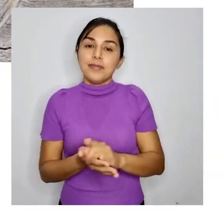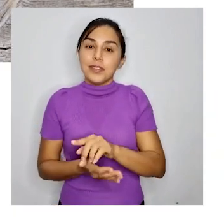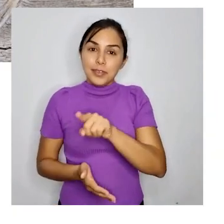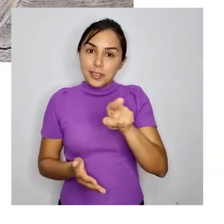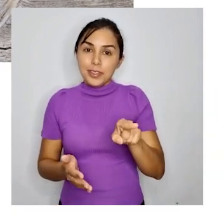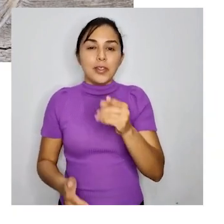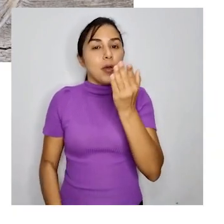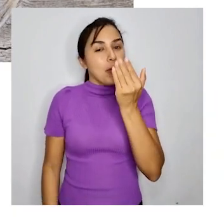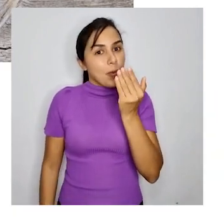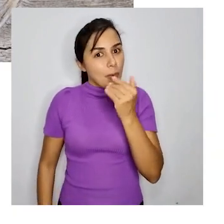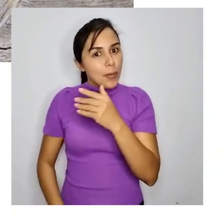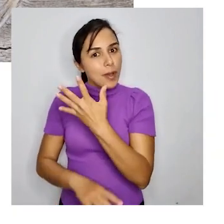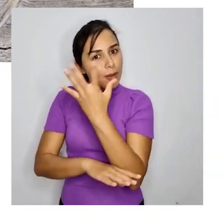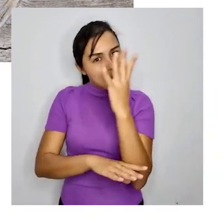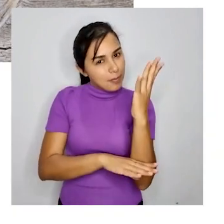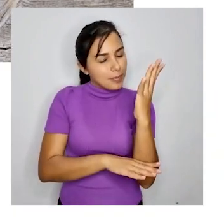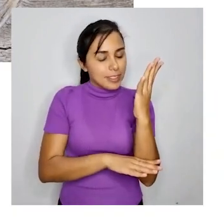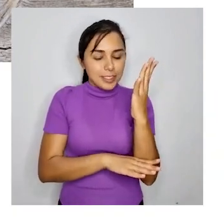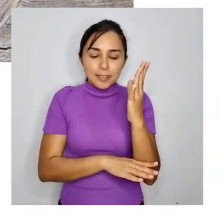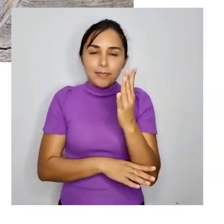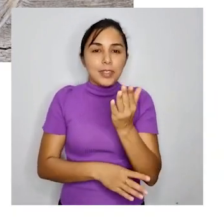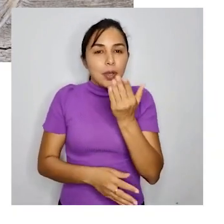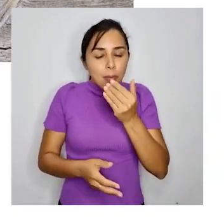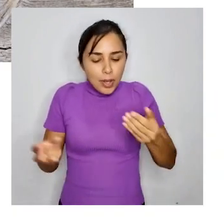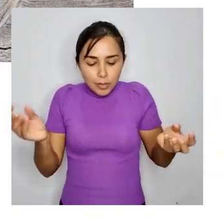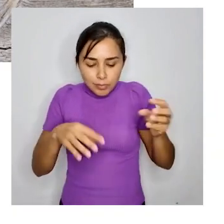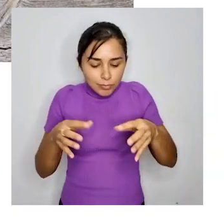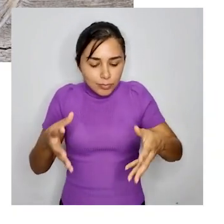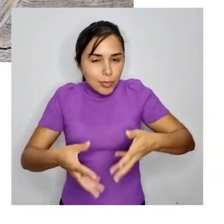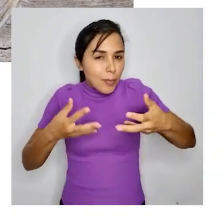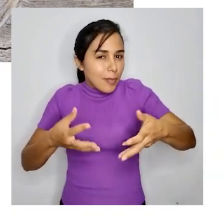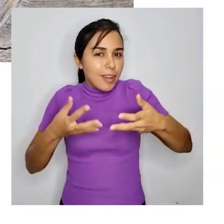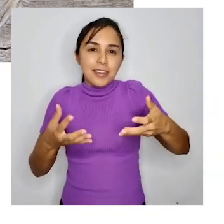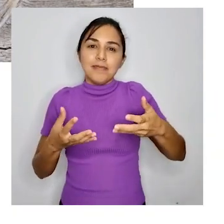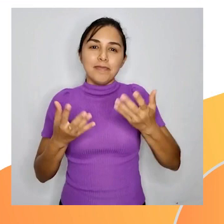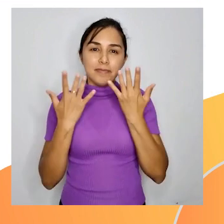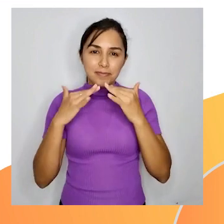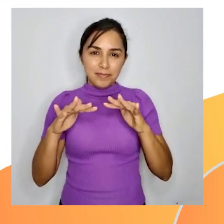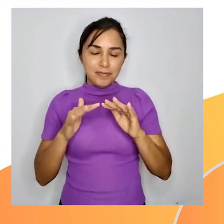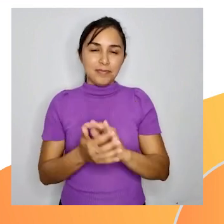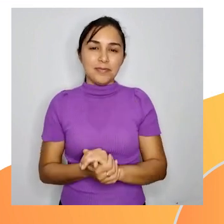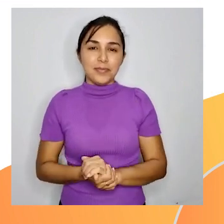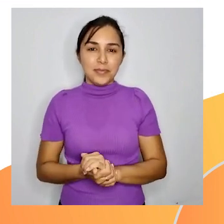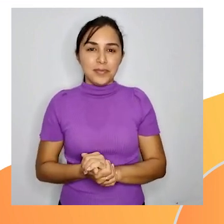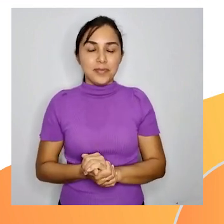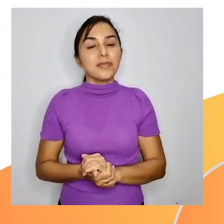consumo de vegetais, deixe seu prato cada vez mais colorido com fontes extremamente naturais.